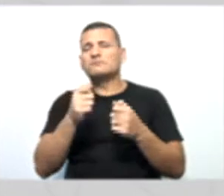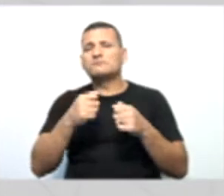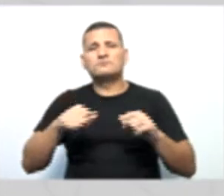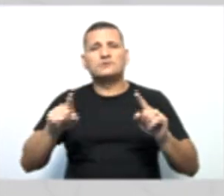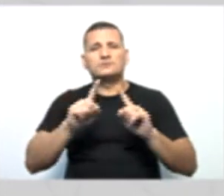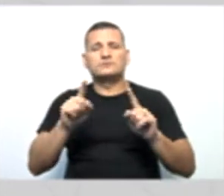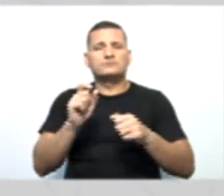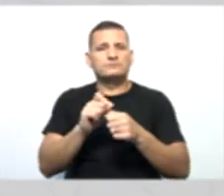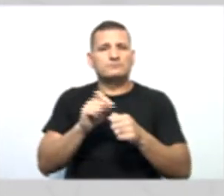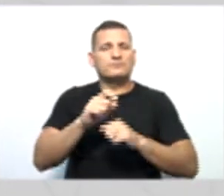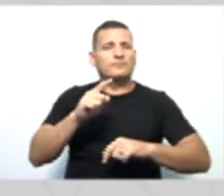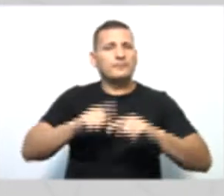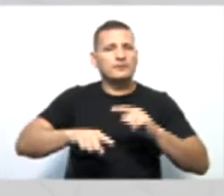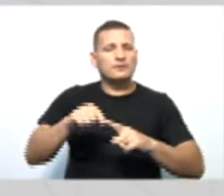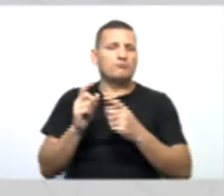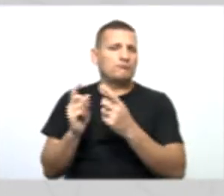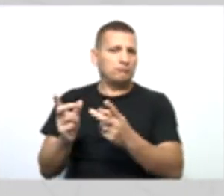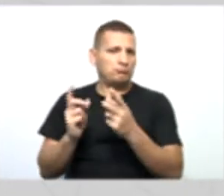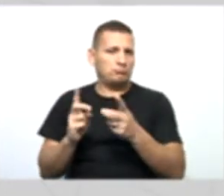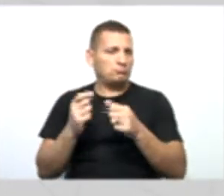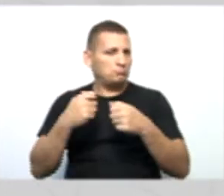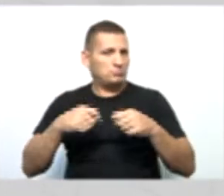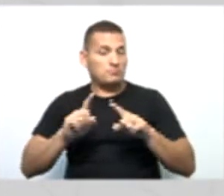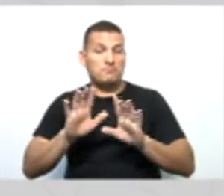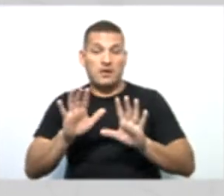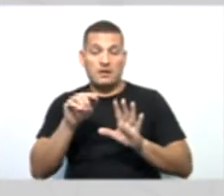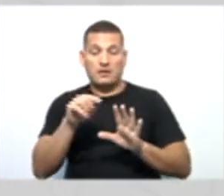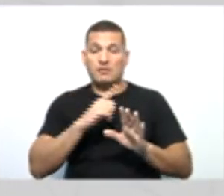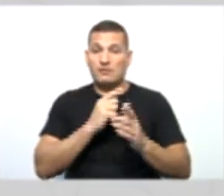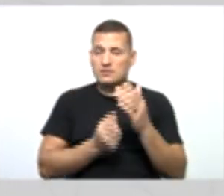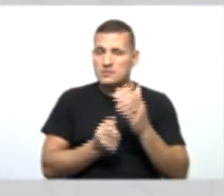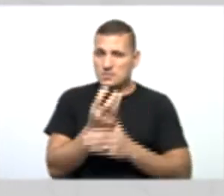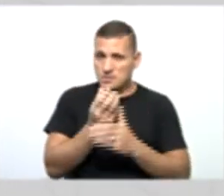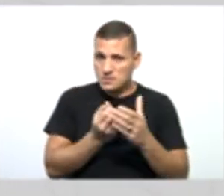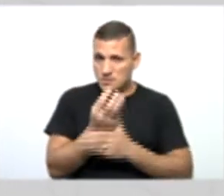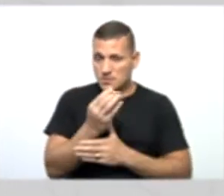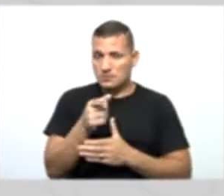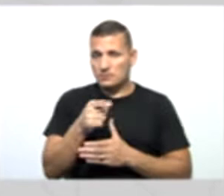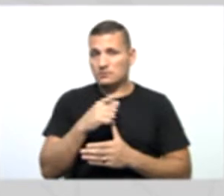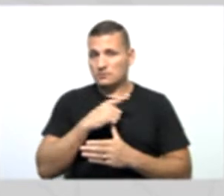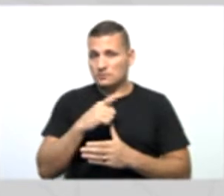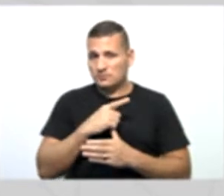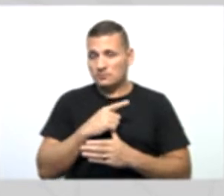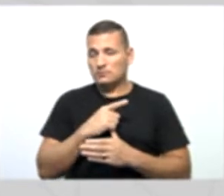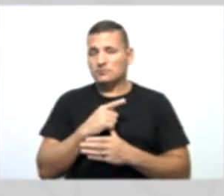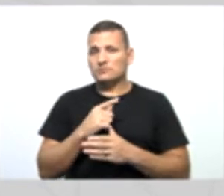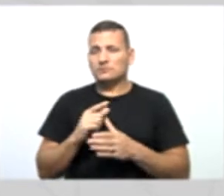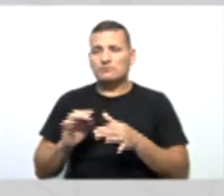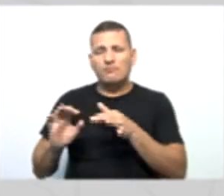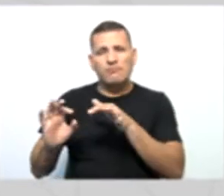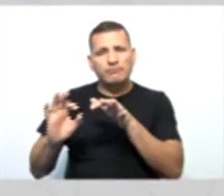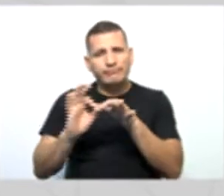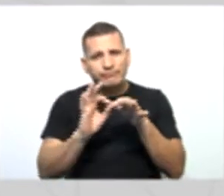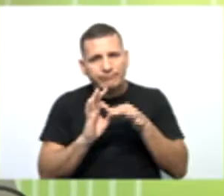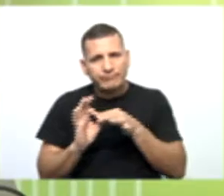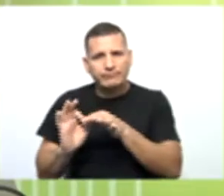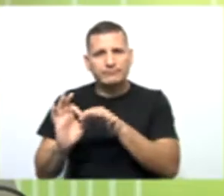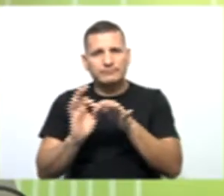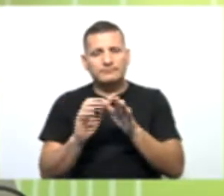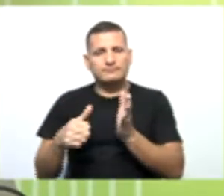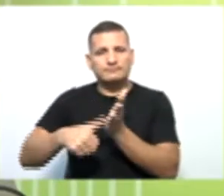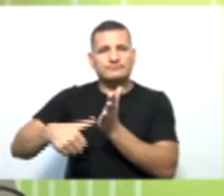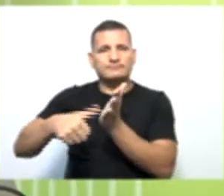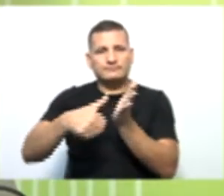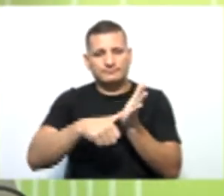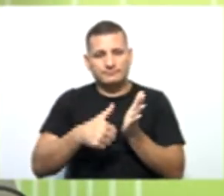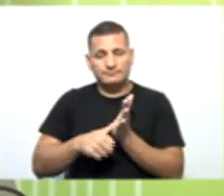fazer produtos, vender produtos, mas se ela já produzir benefícios conjuntos com os cooperados para que eles